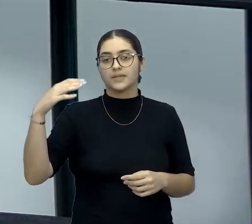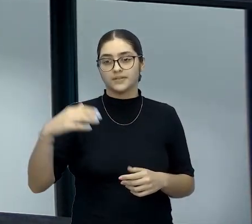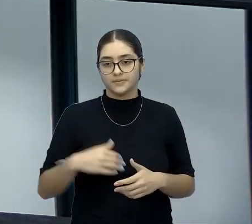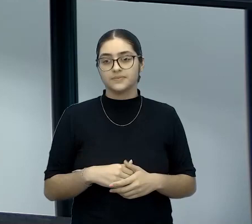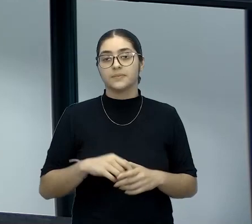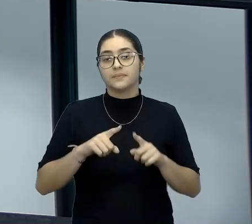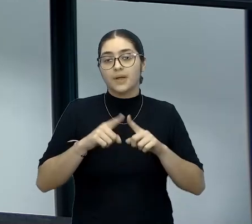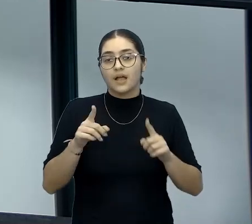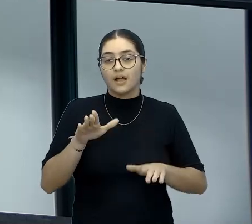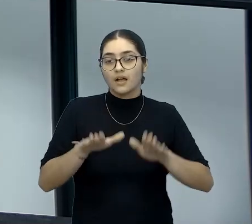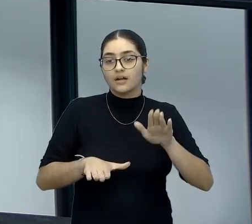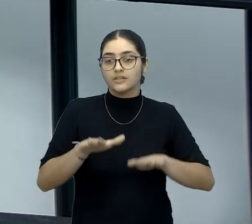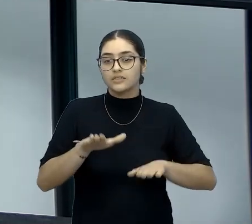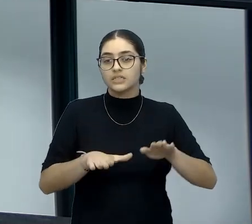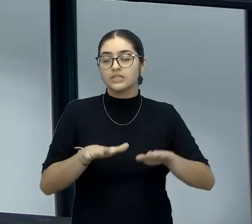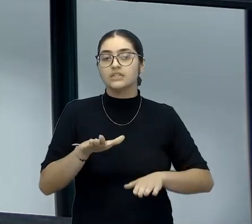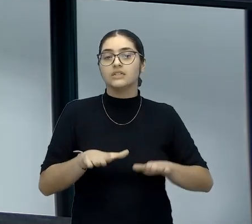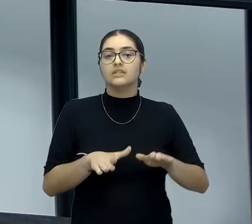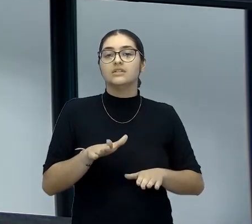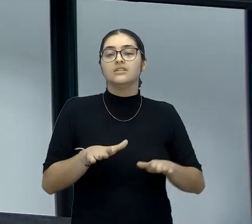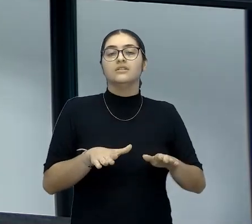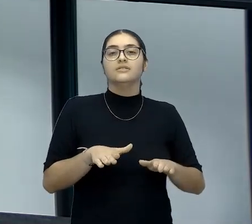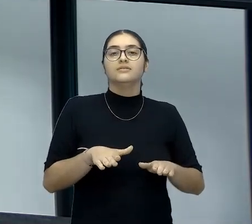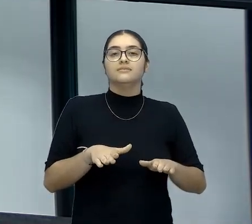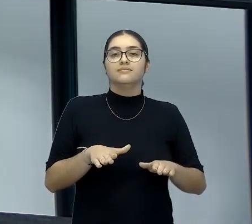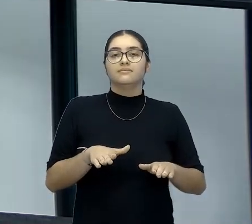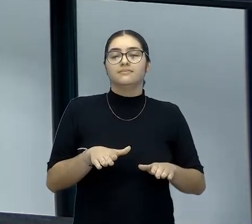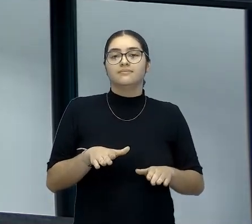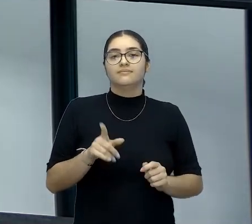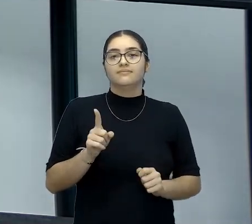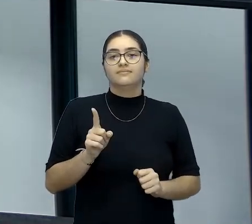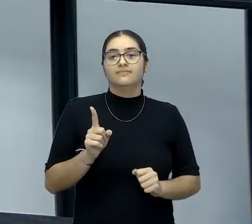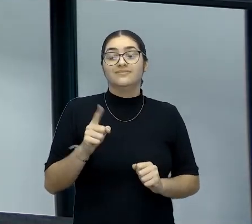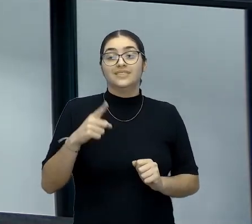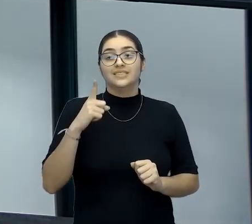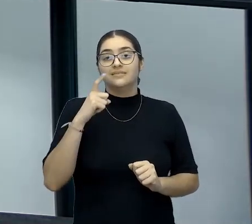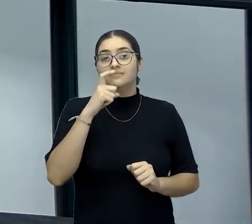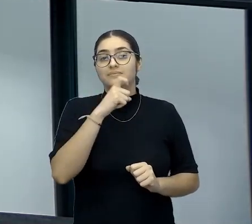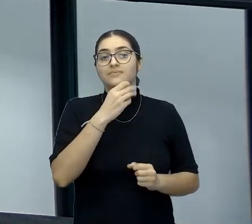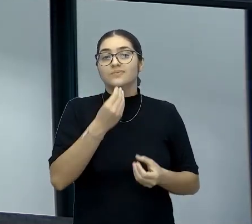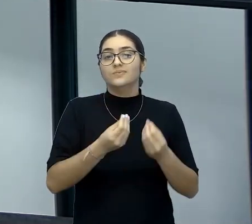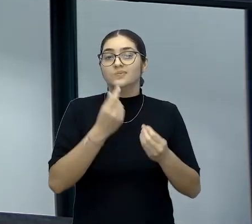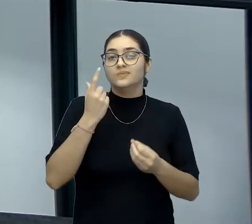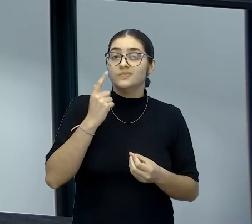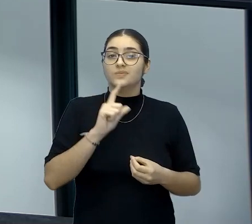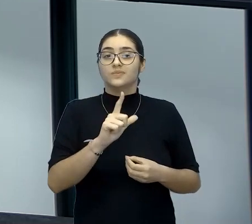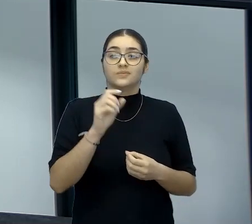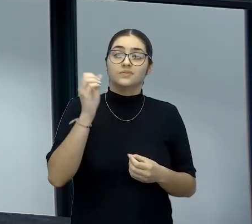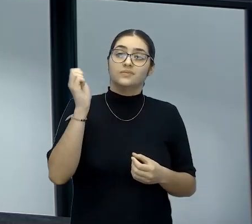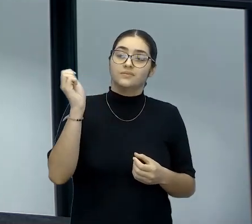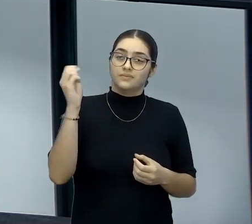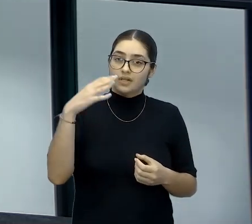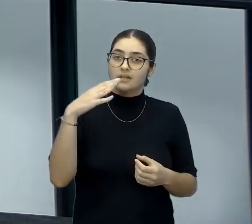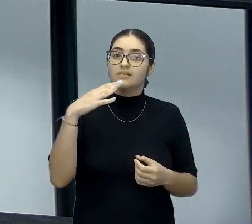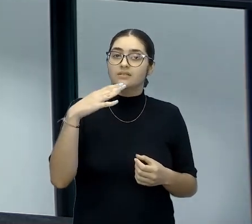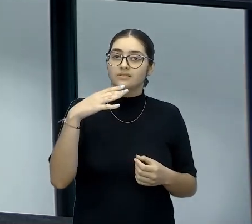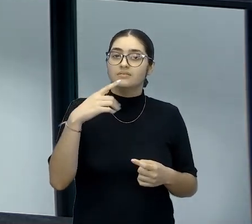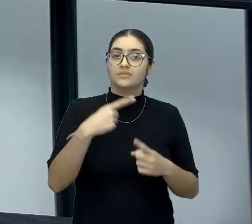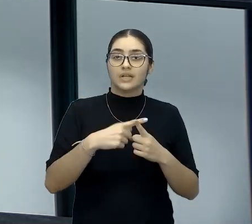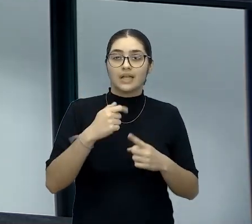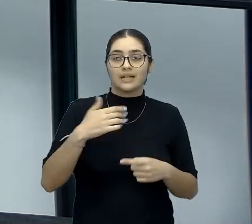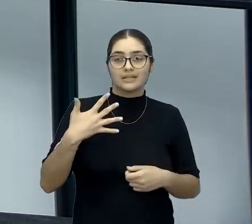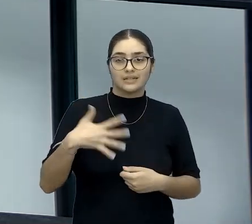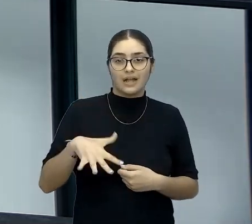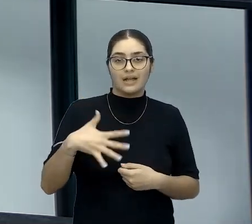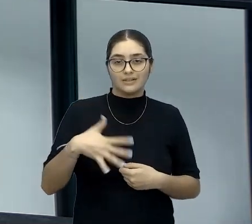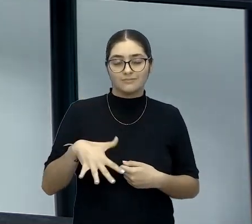que às vezes é mais difícil conseguir uma grande quantidade de lâmpadas de LED por causa do custo,